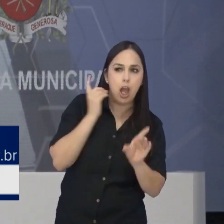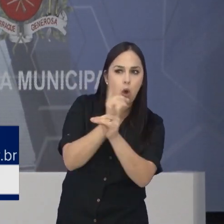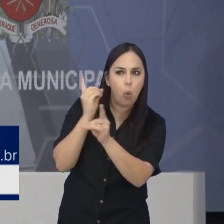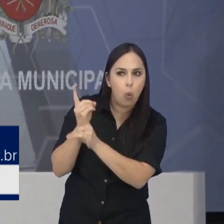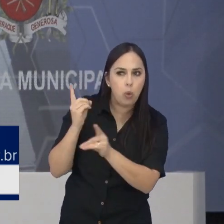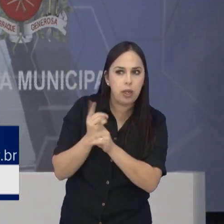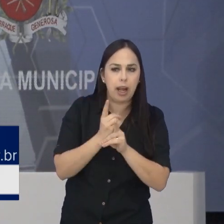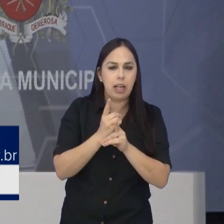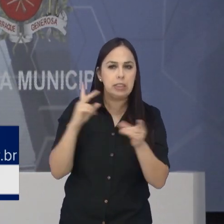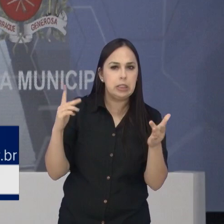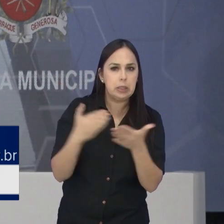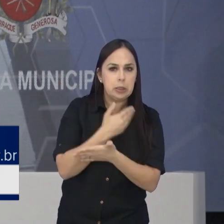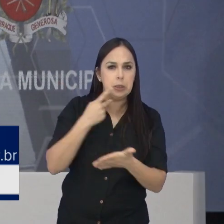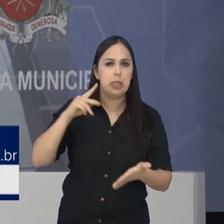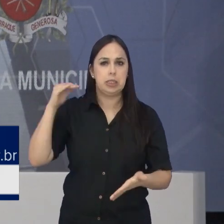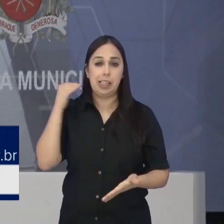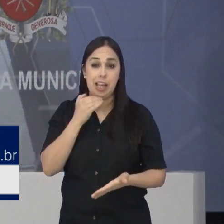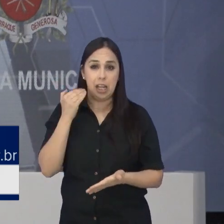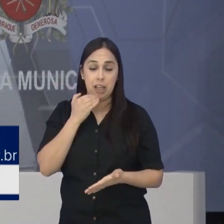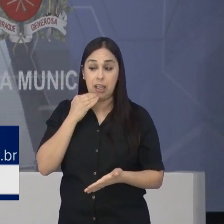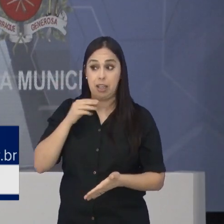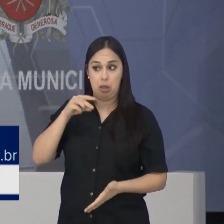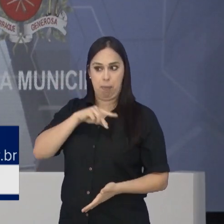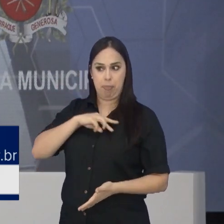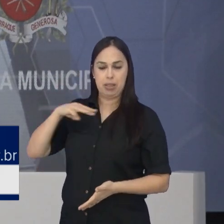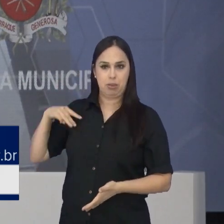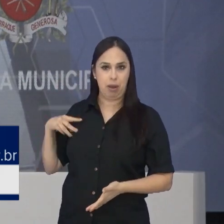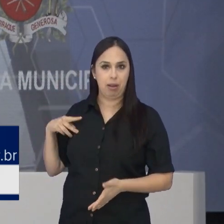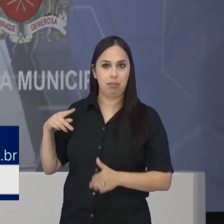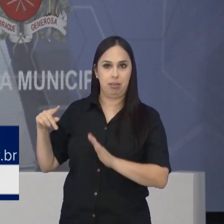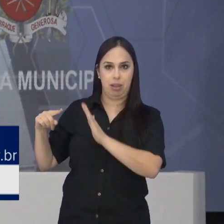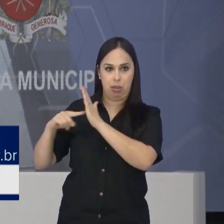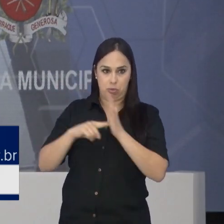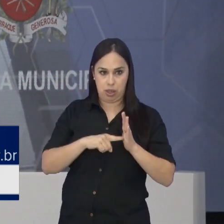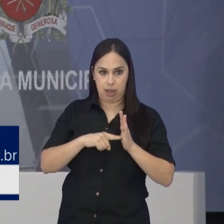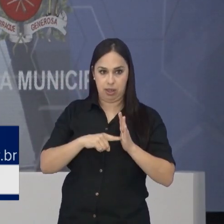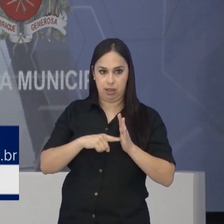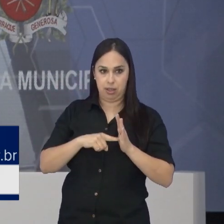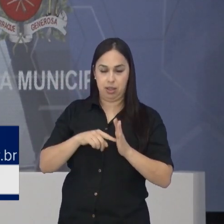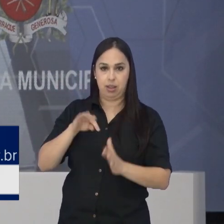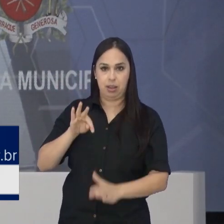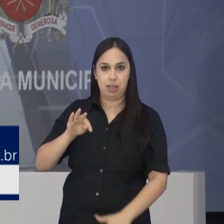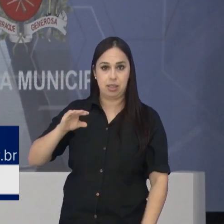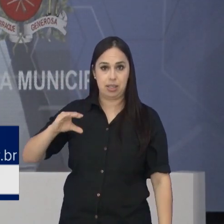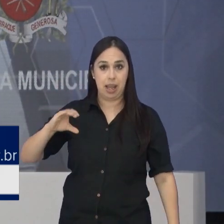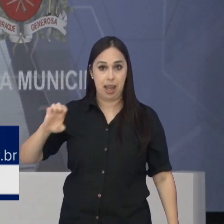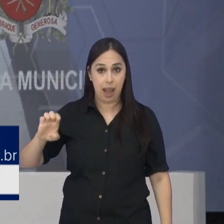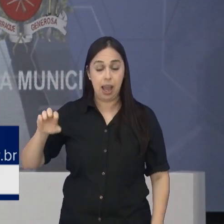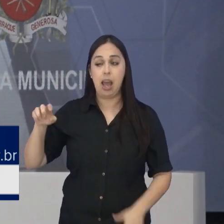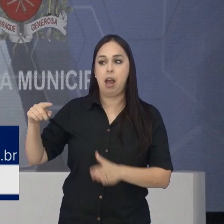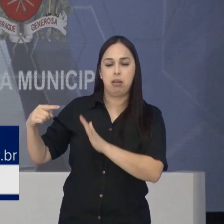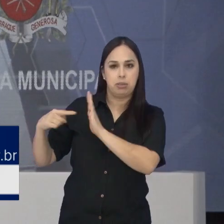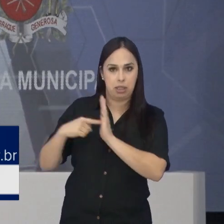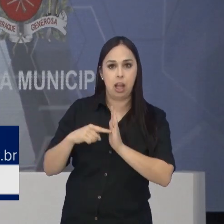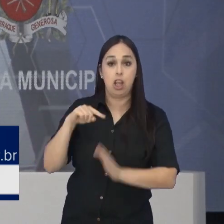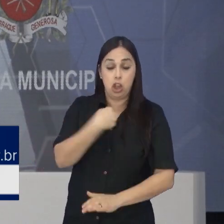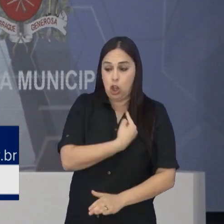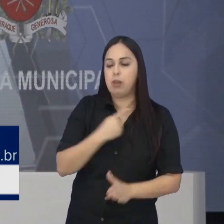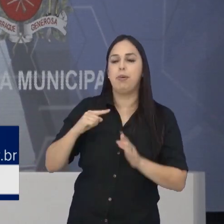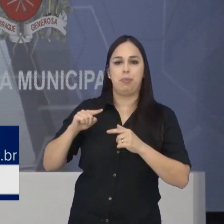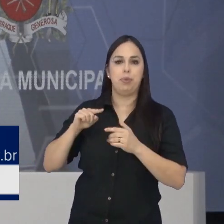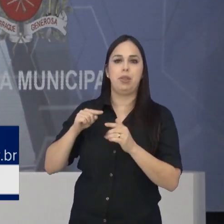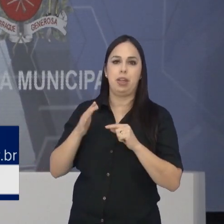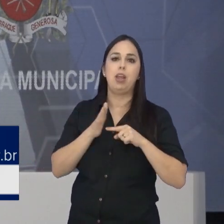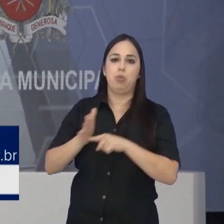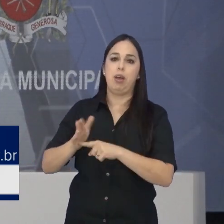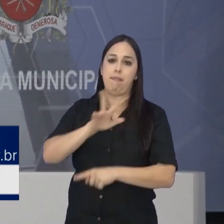Tribunal de Contas do Estado apresente como inconsistente, pode ter certeza que nós vamos denunciar e vamos